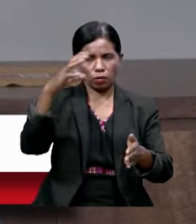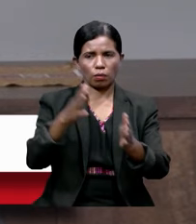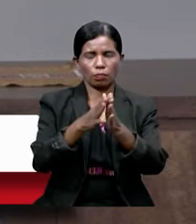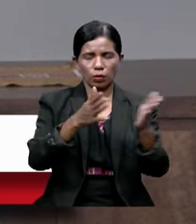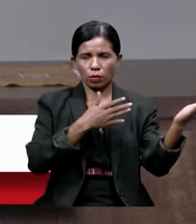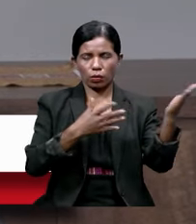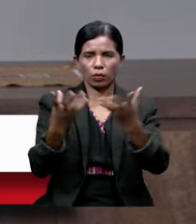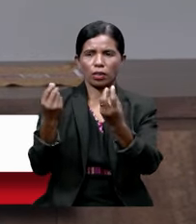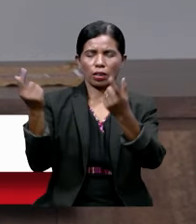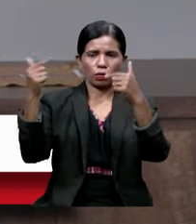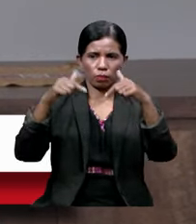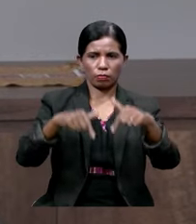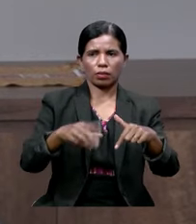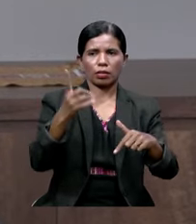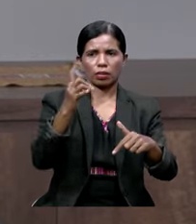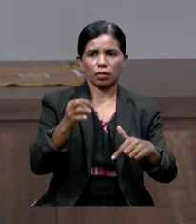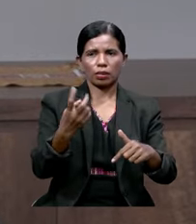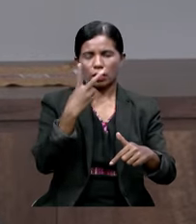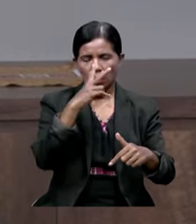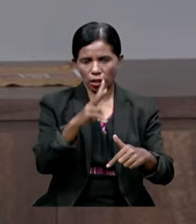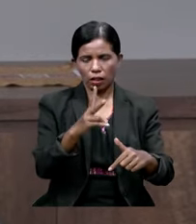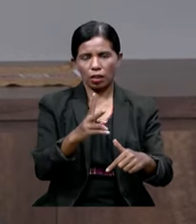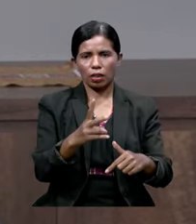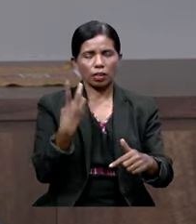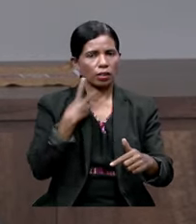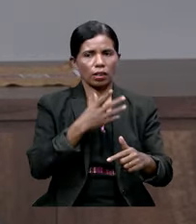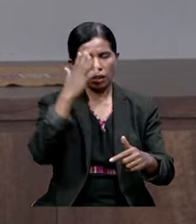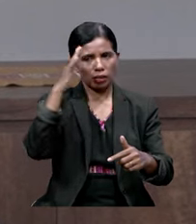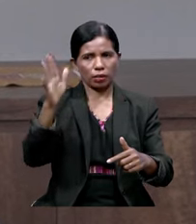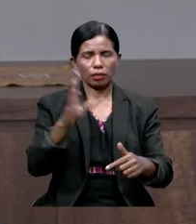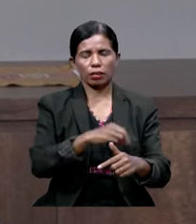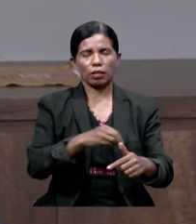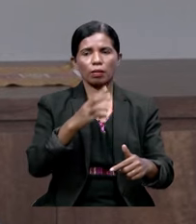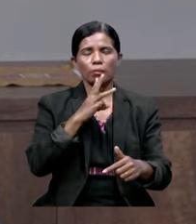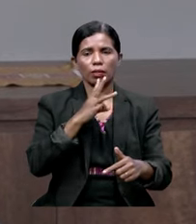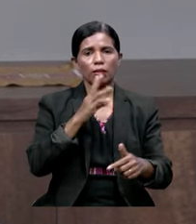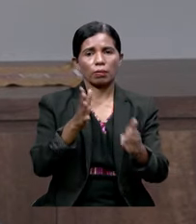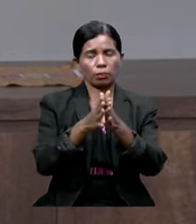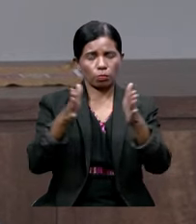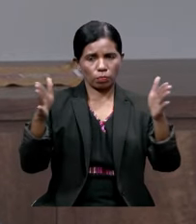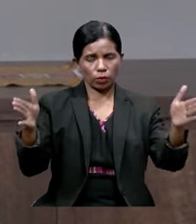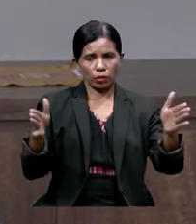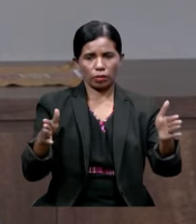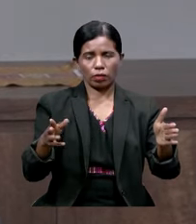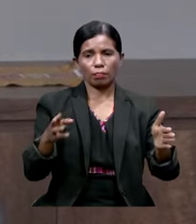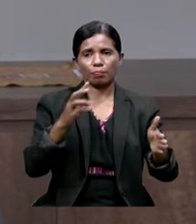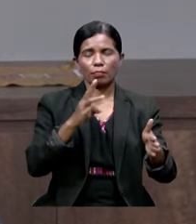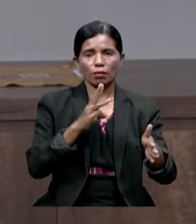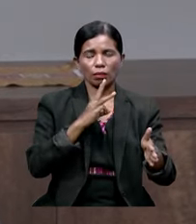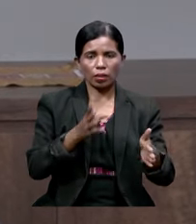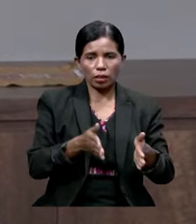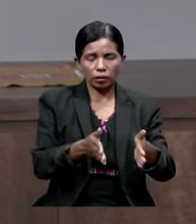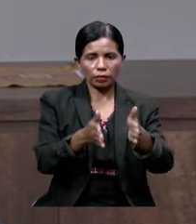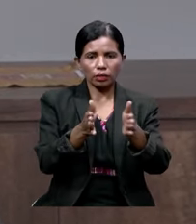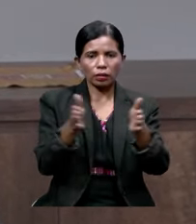mai. Isel teito no kalait latene, pois ida tam volume be, drainage ne nia luang